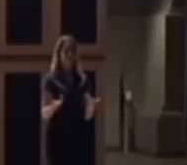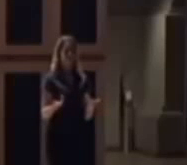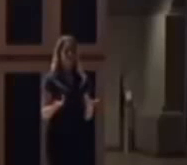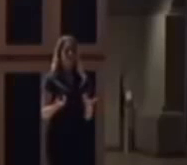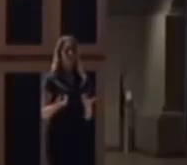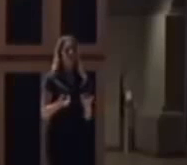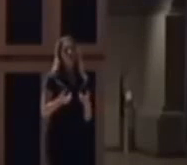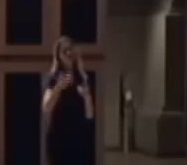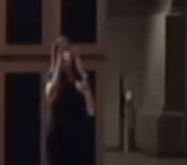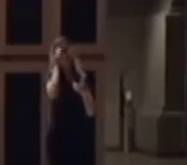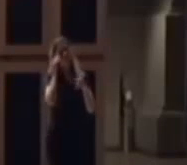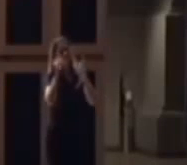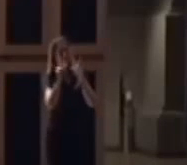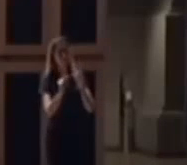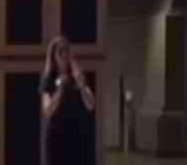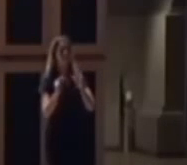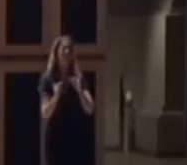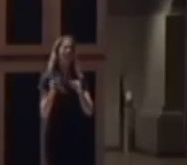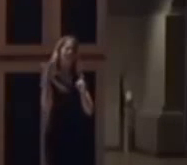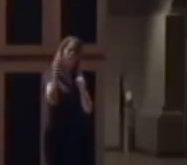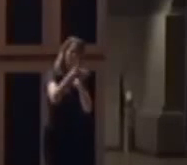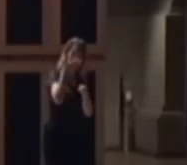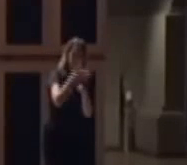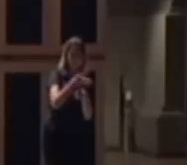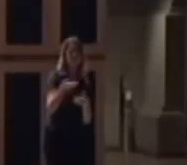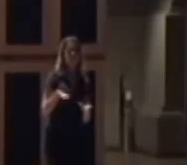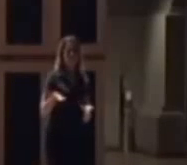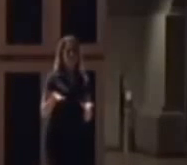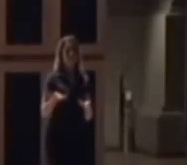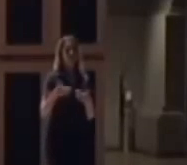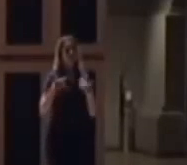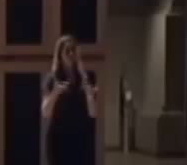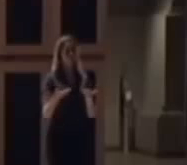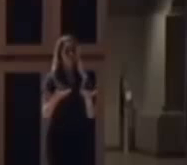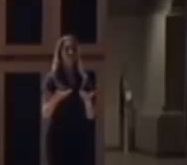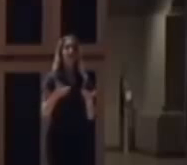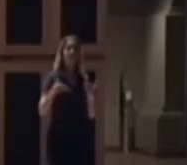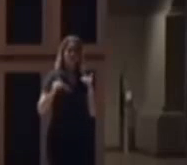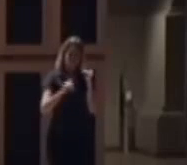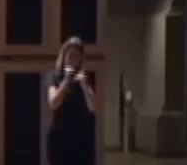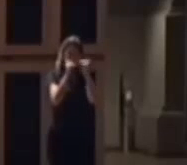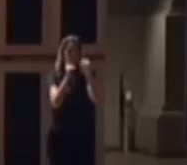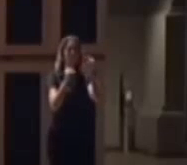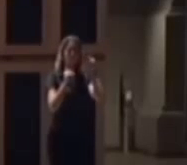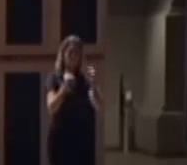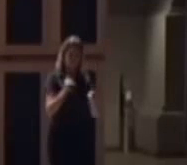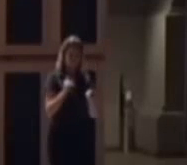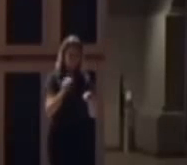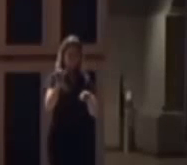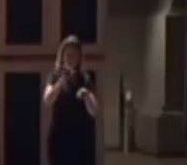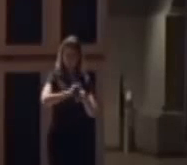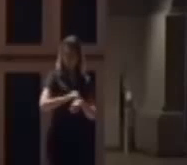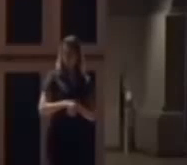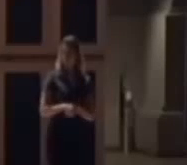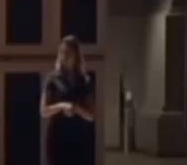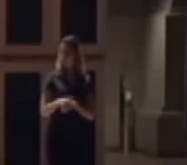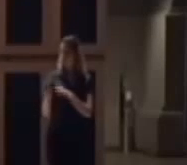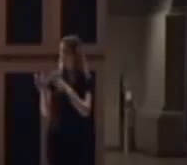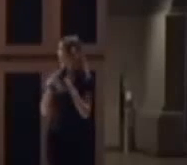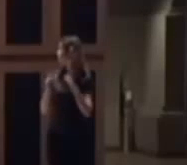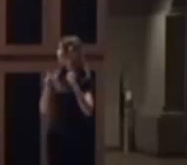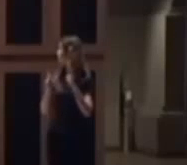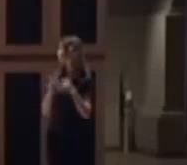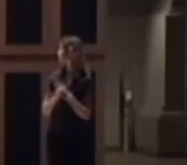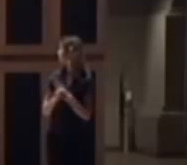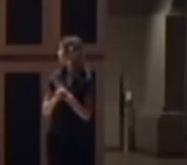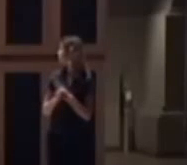Poucas instituições oferecem formação nessa área, então isso também vai ser desenvolvido lá. E algumas imagens, pode passar.